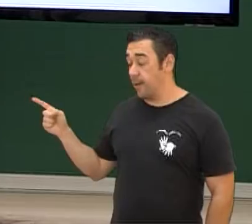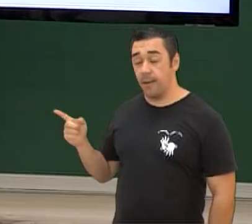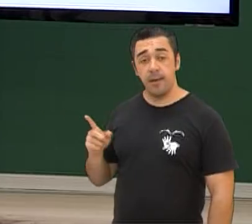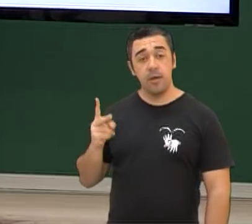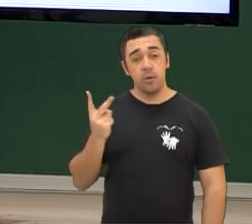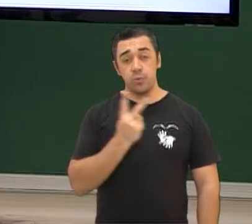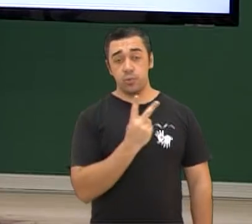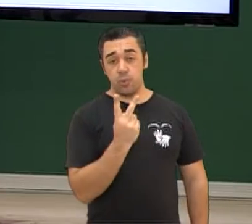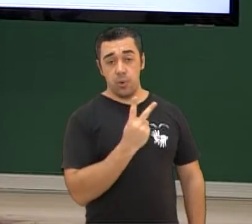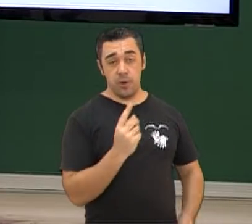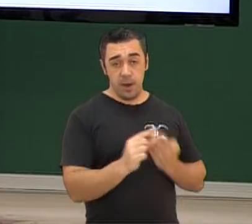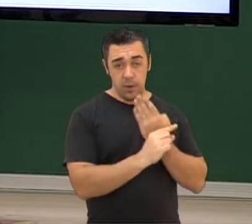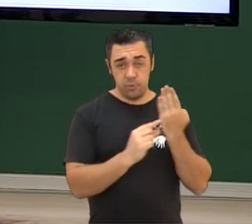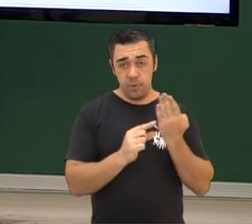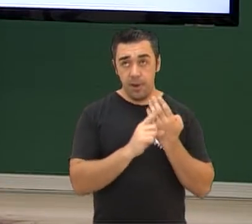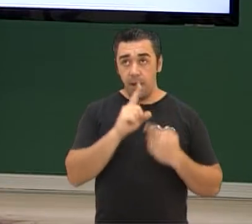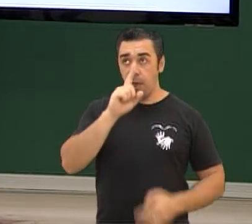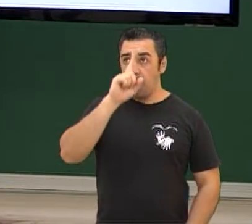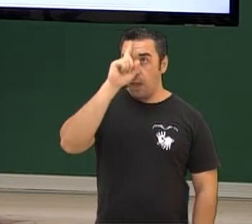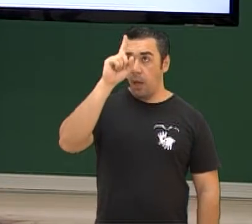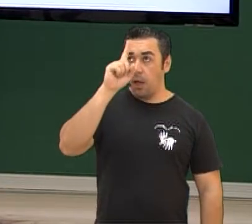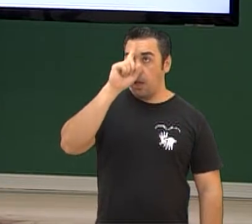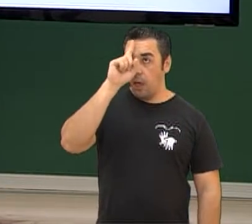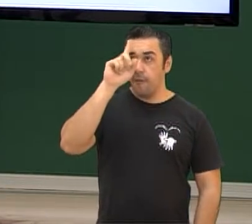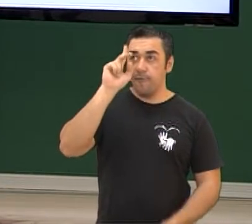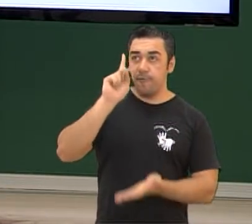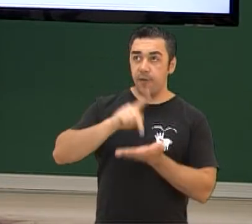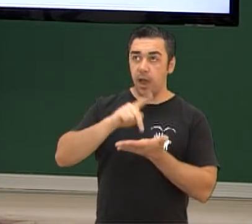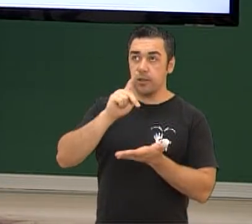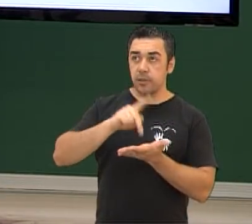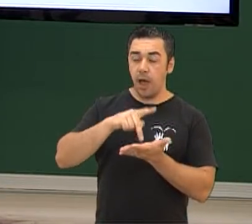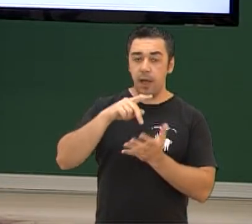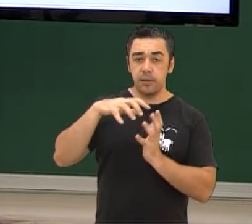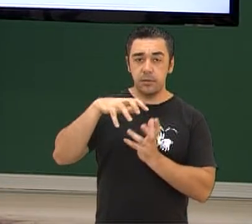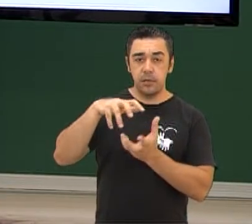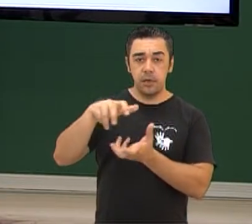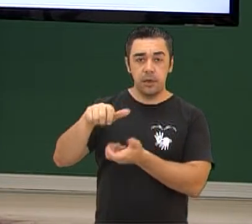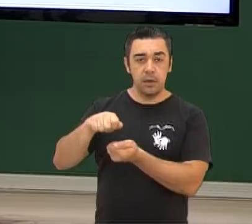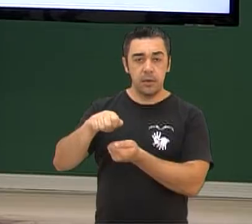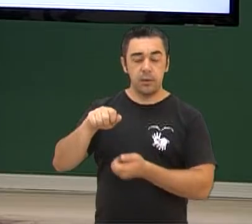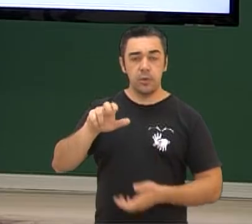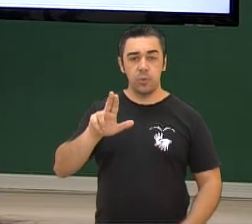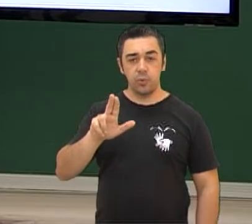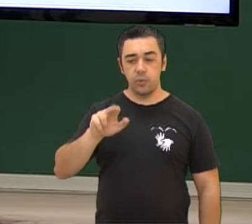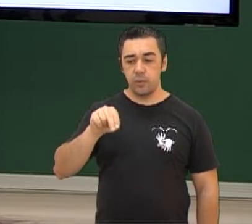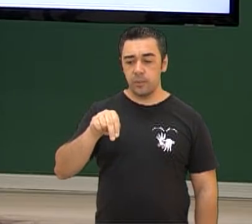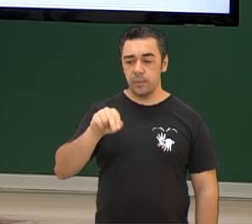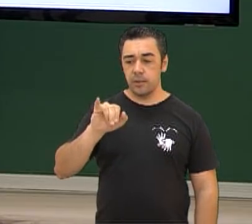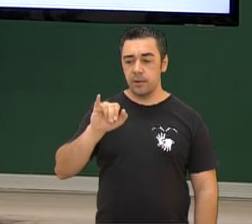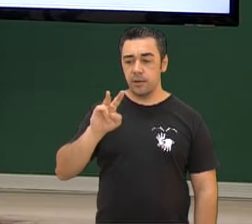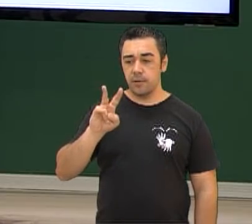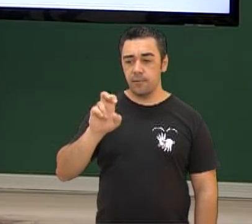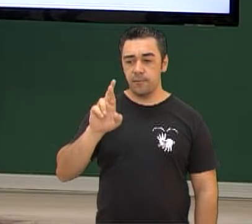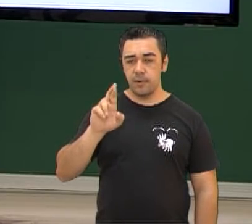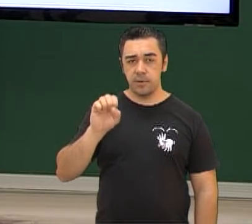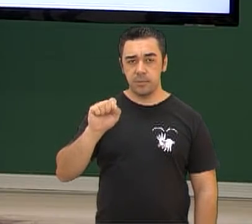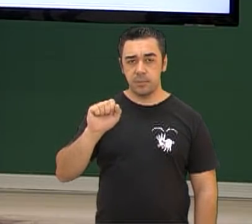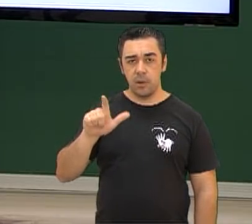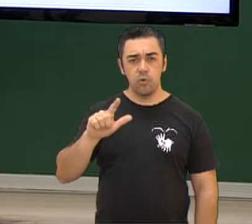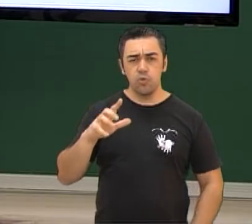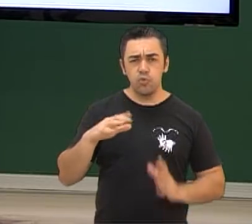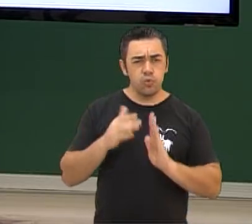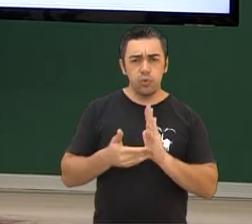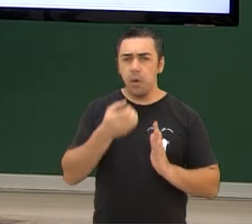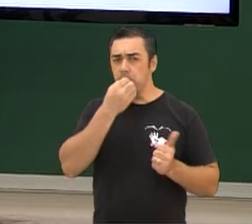a verdade universal, e depositaram nessa verdade universal tudo que era bom, tudo que era belo, tudo que era